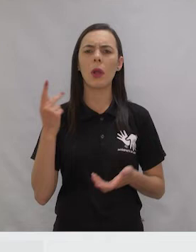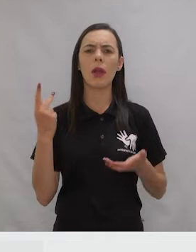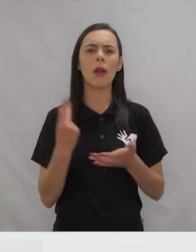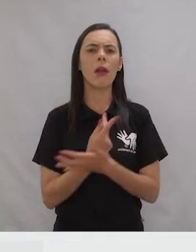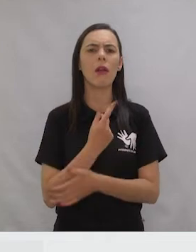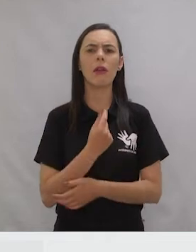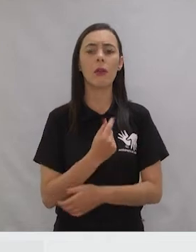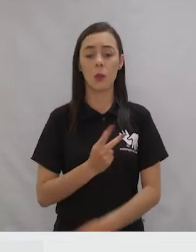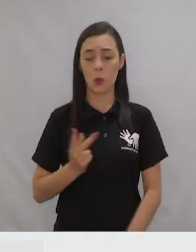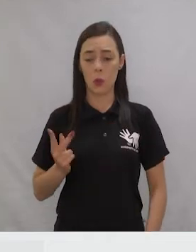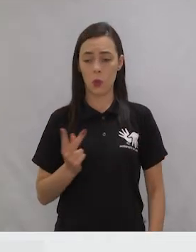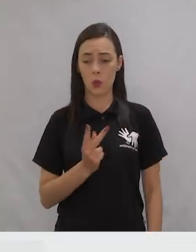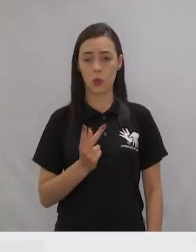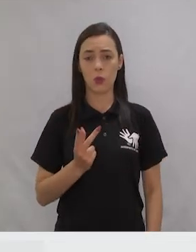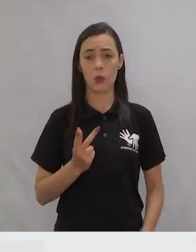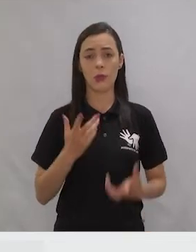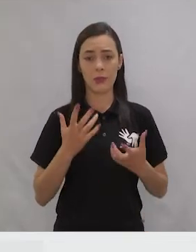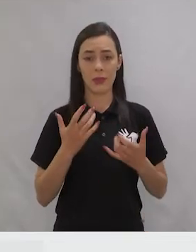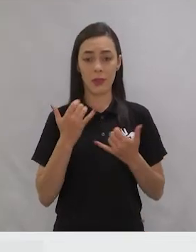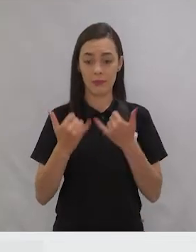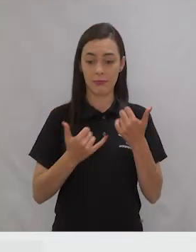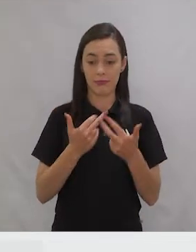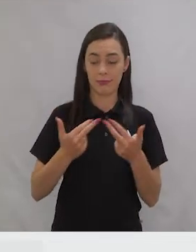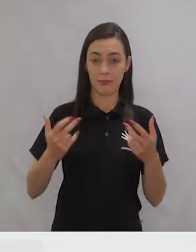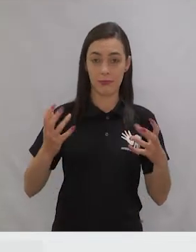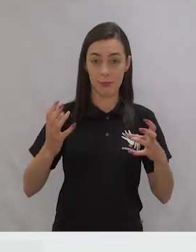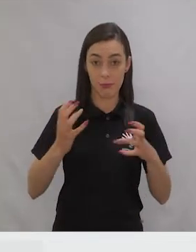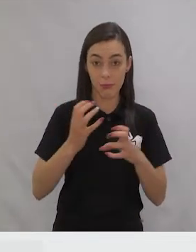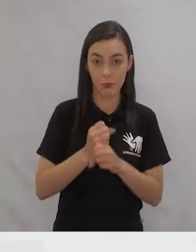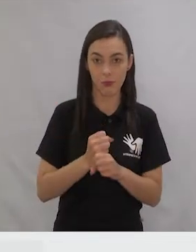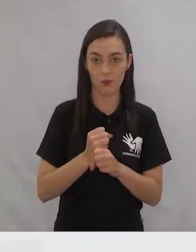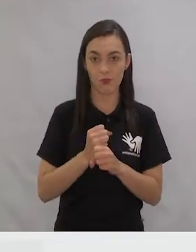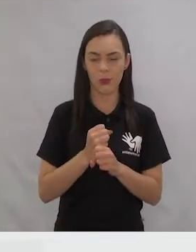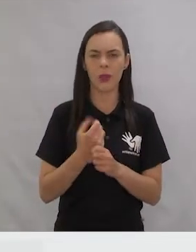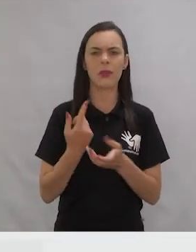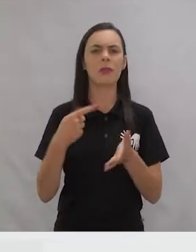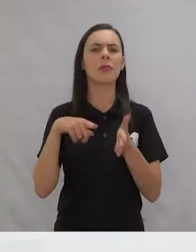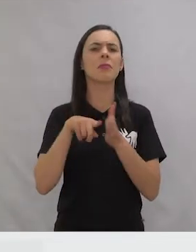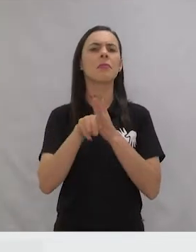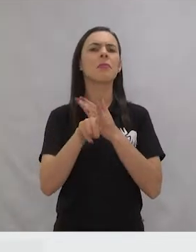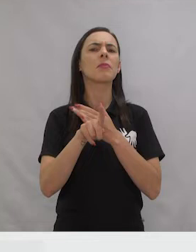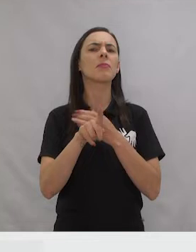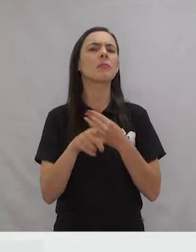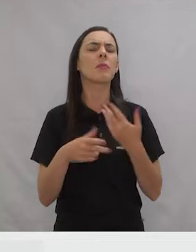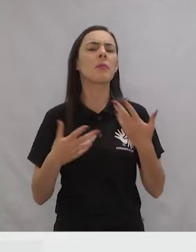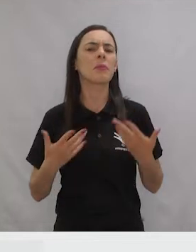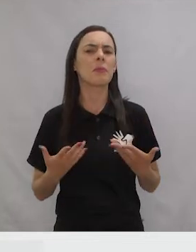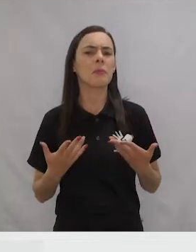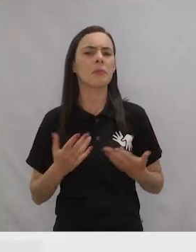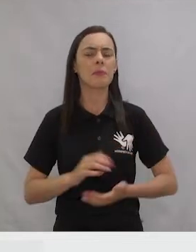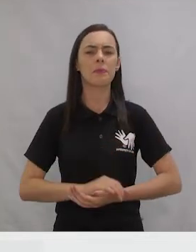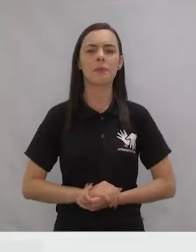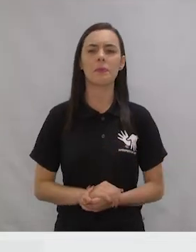querem juntar todos esses brinquedos. E qual é a pergunta final?